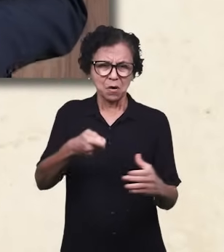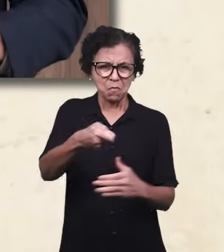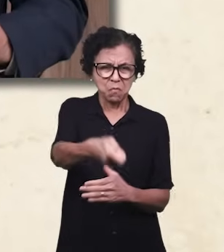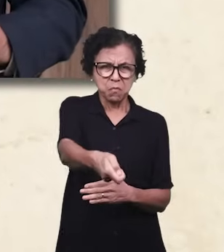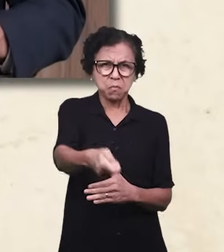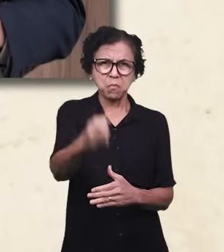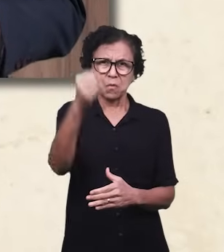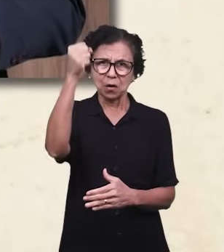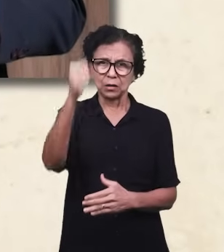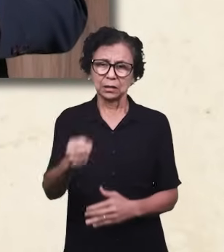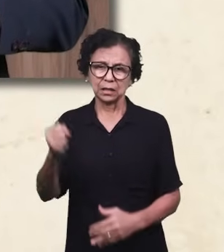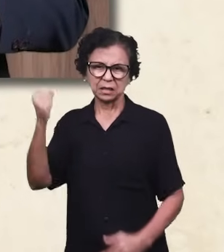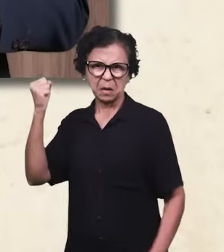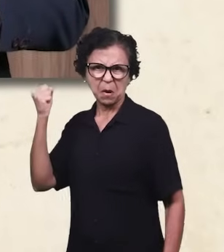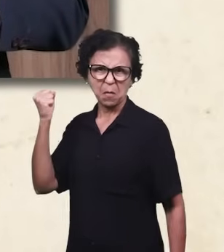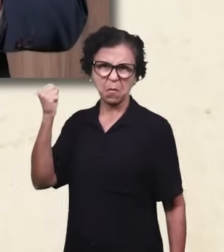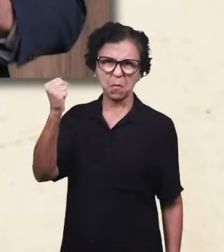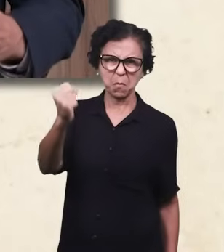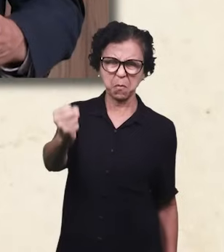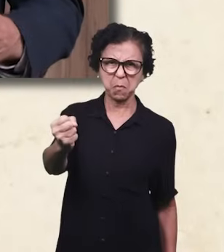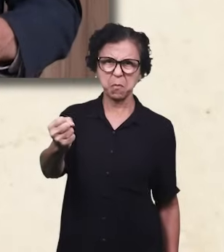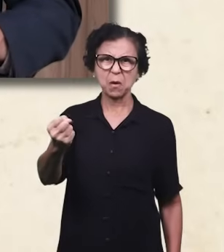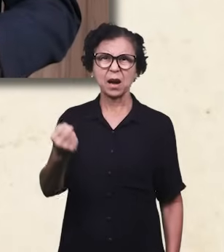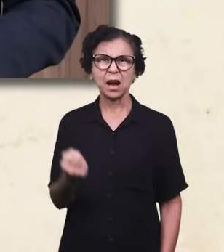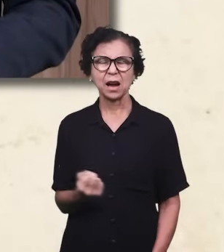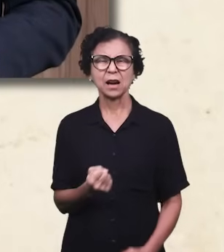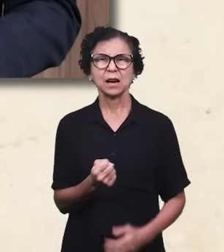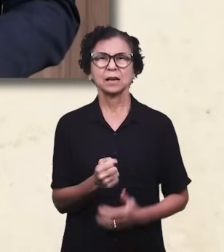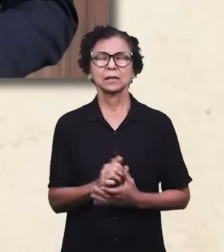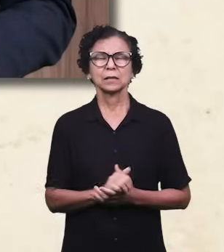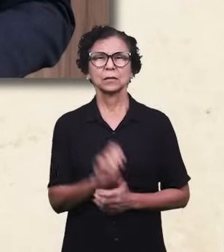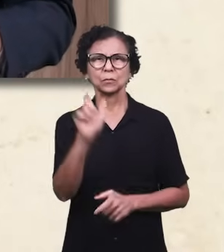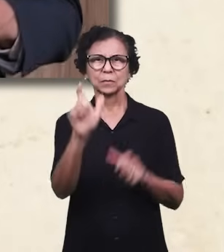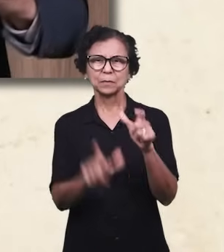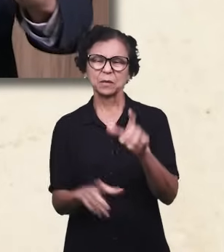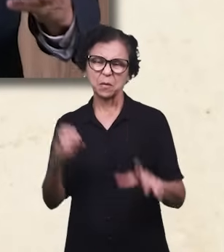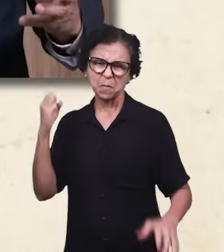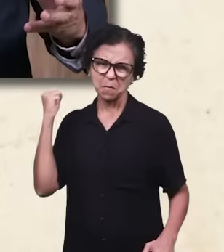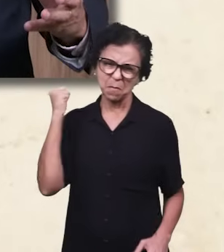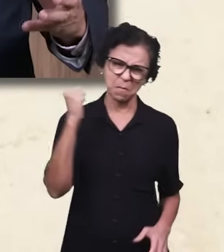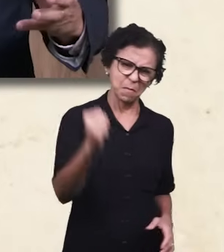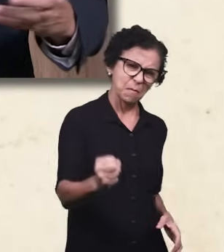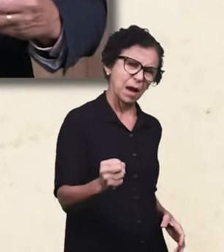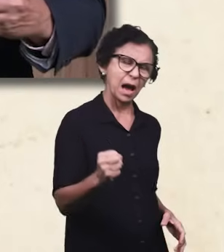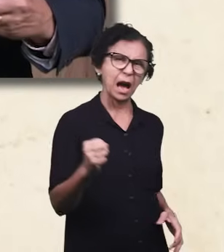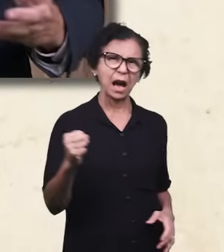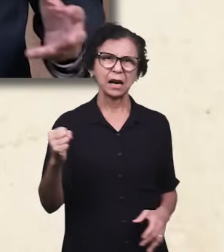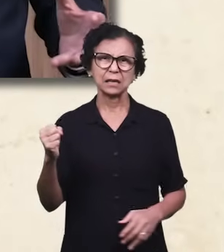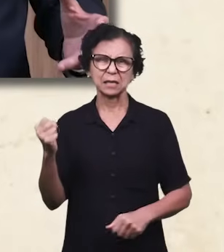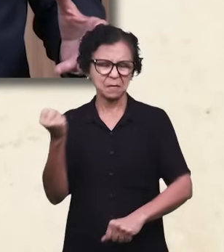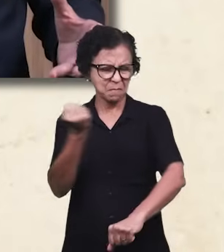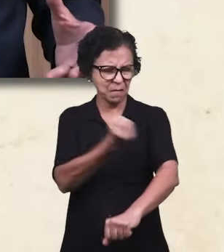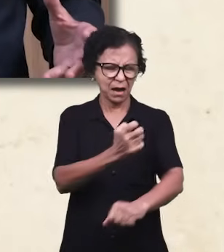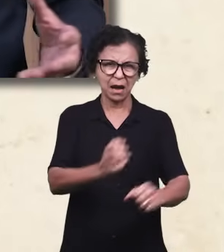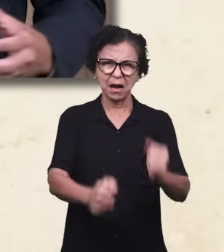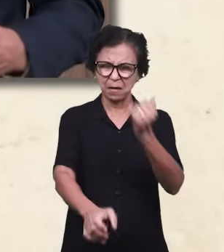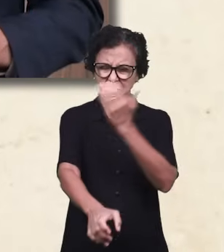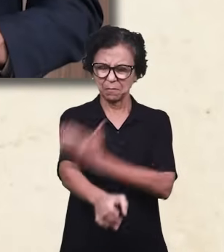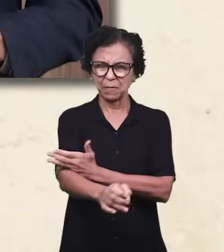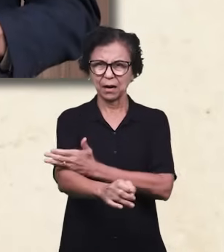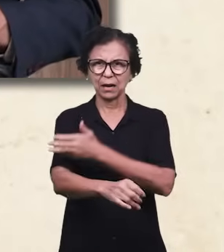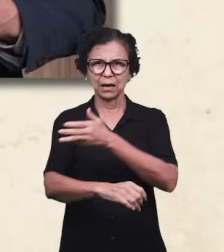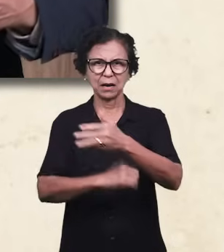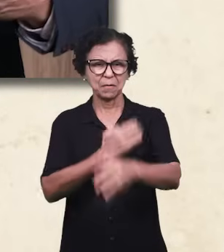feridas profundas, alguns já feridas mortais, eles eram levados para Gileade, já alguns até já